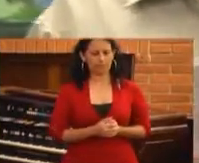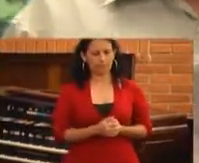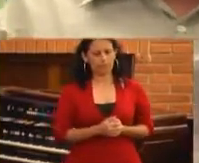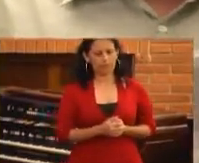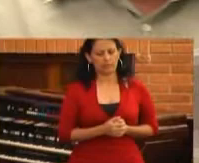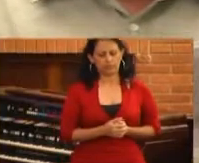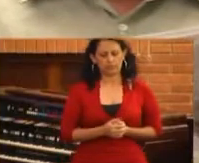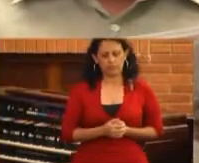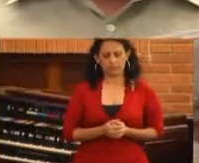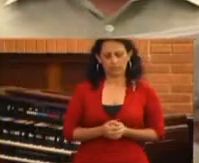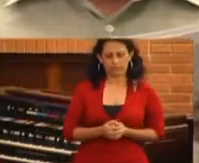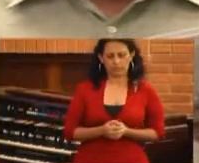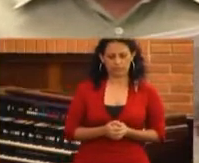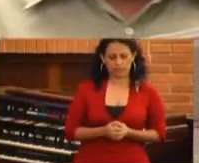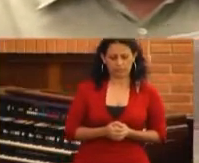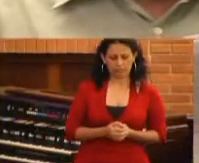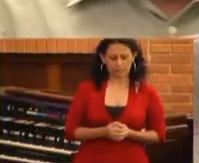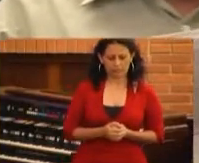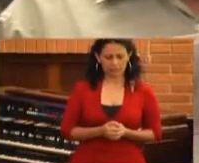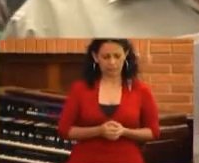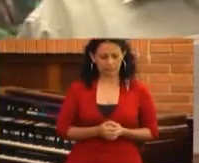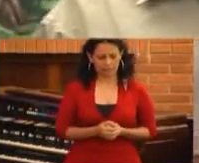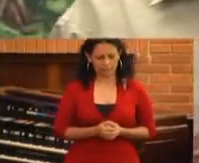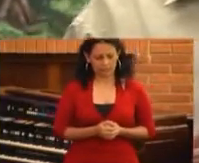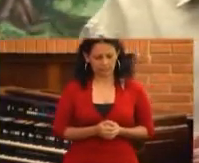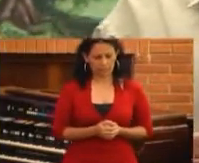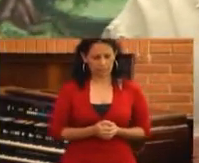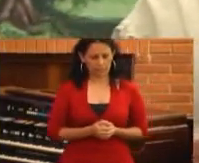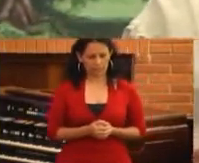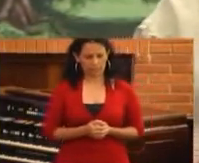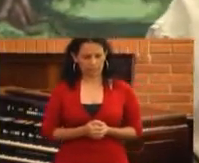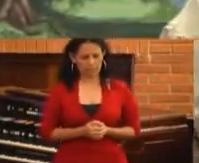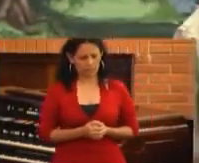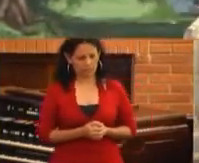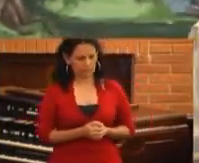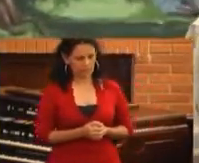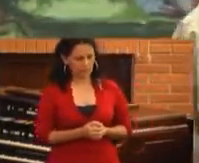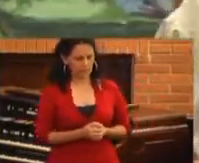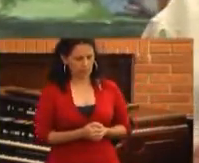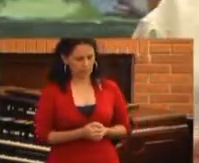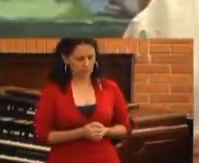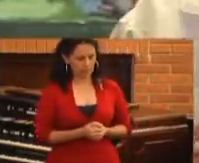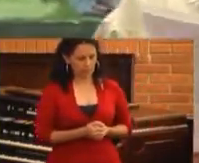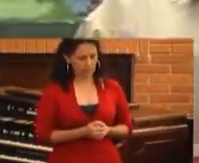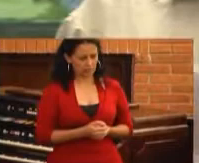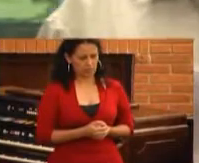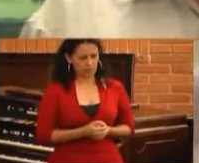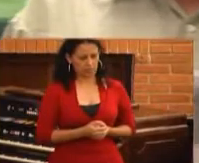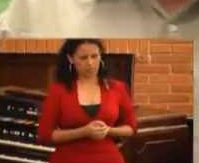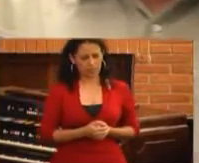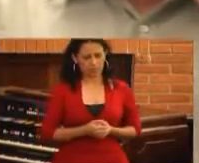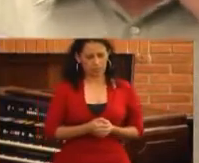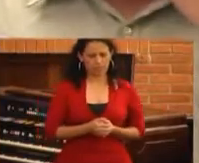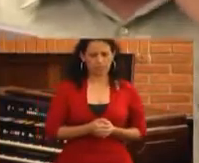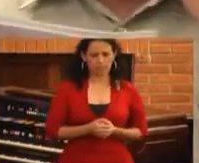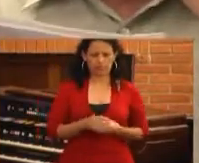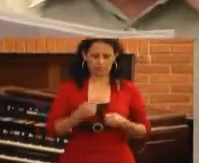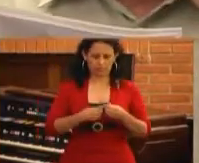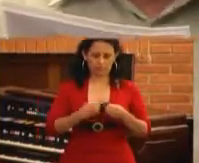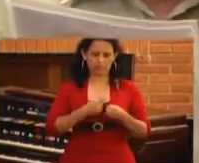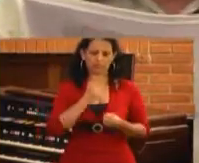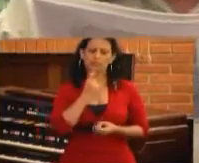Editada por Sama Multimídia, Educação e Arte de